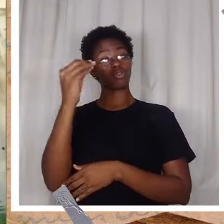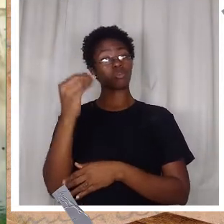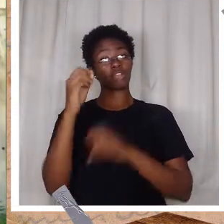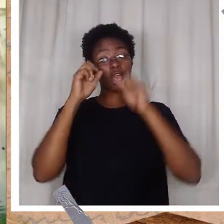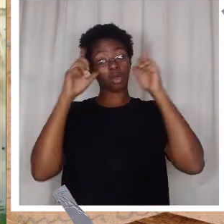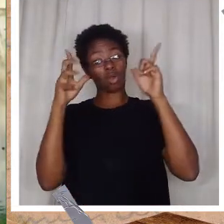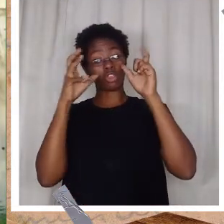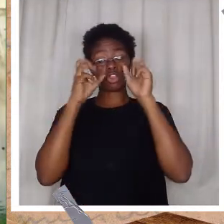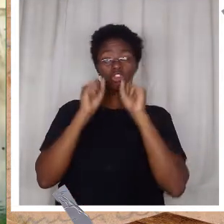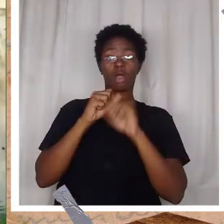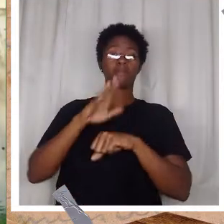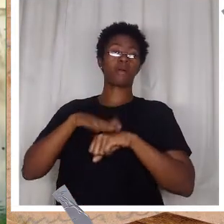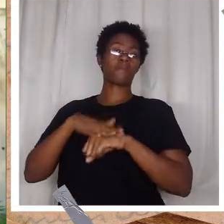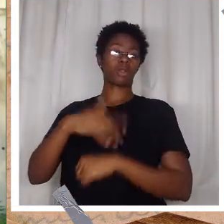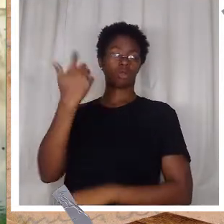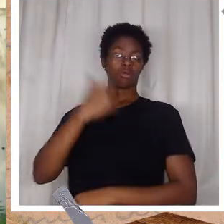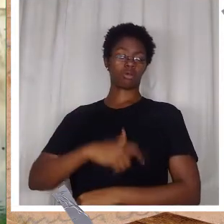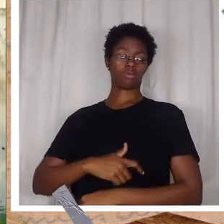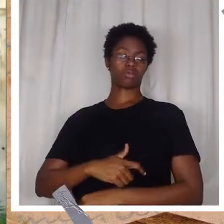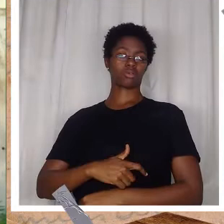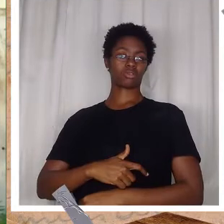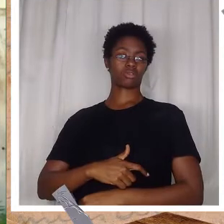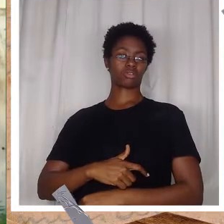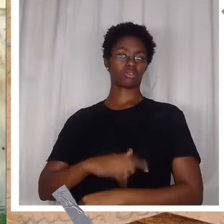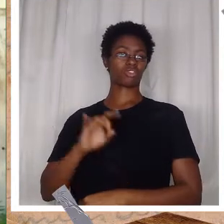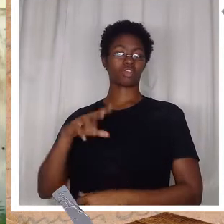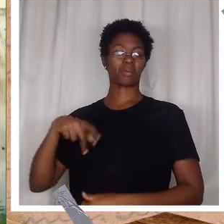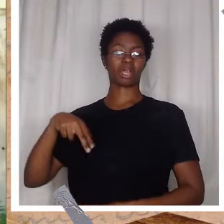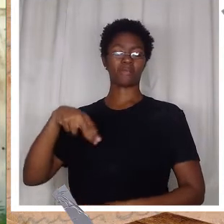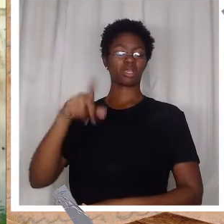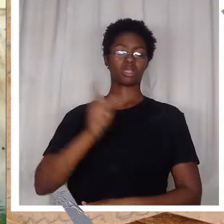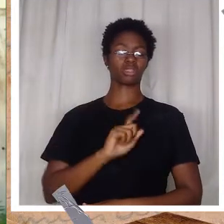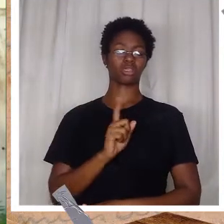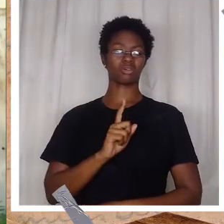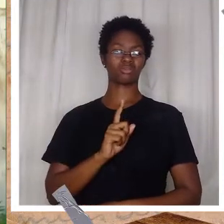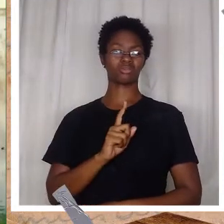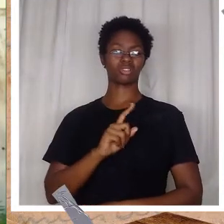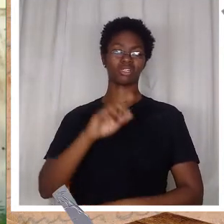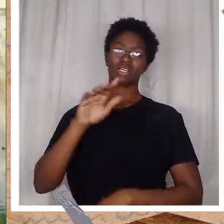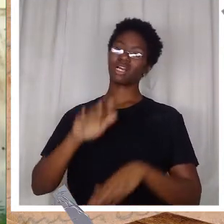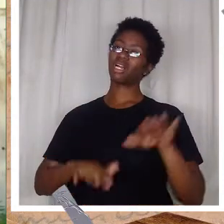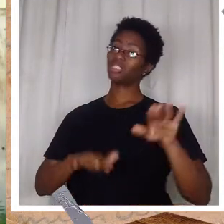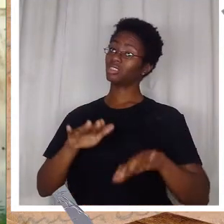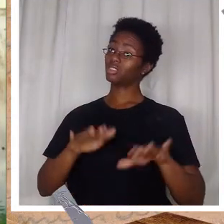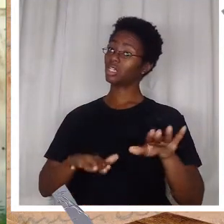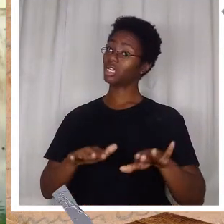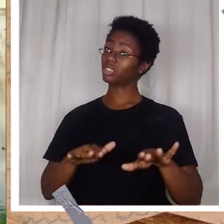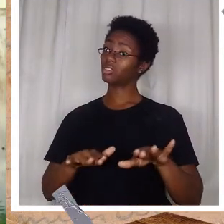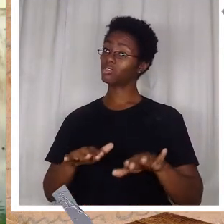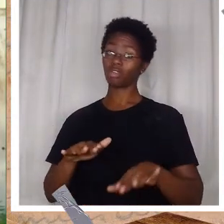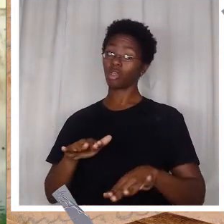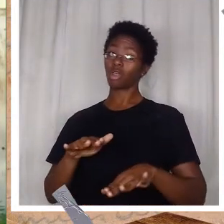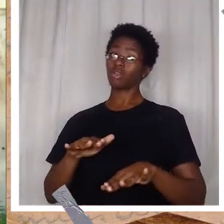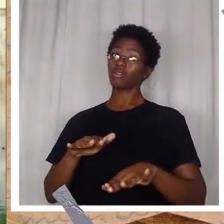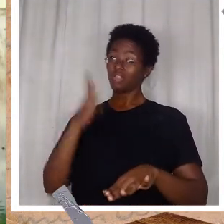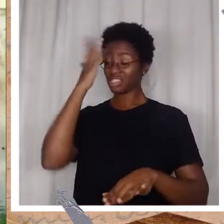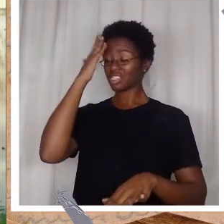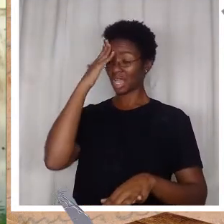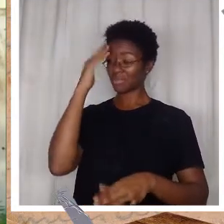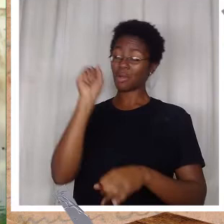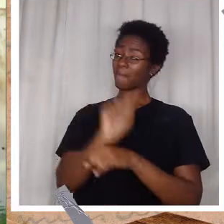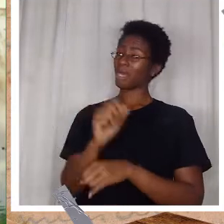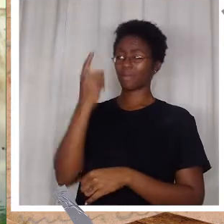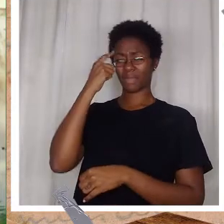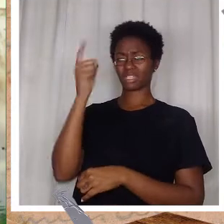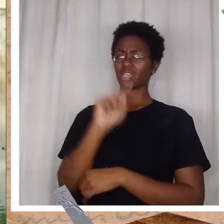estar, muito menos para caminhar. Muito embora não deixem de pensar. Sabendo eu que a senhora é do